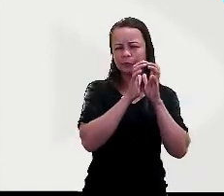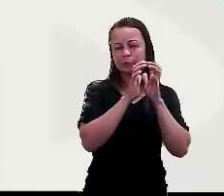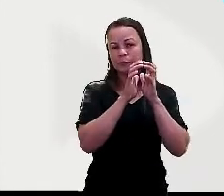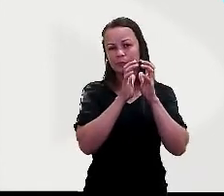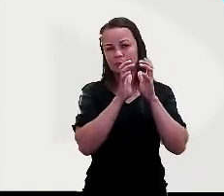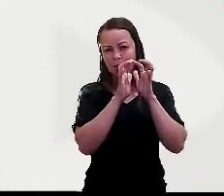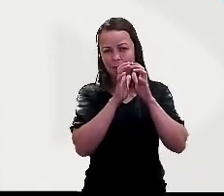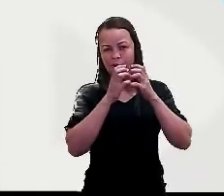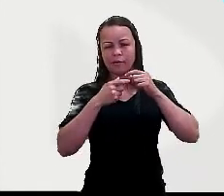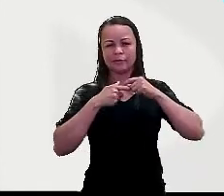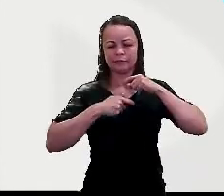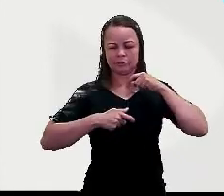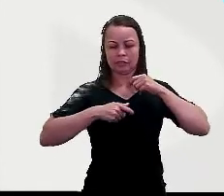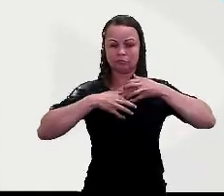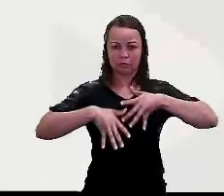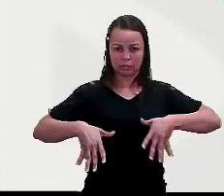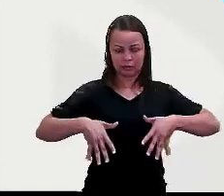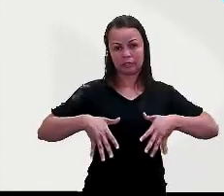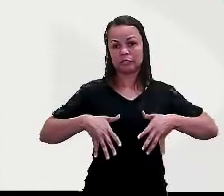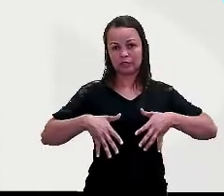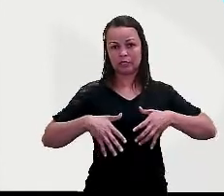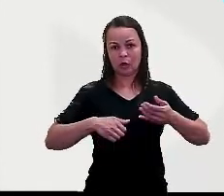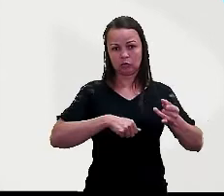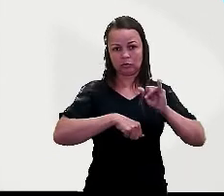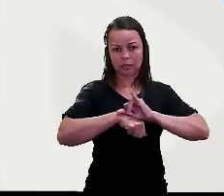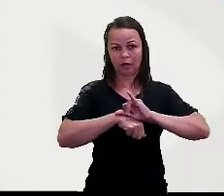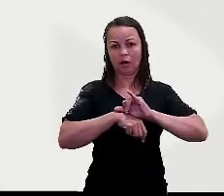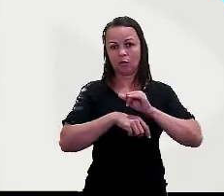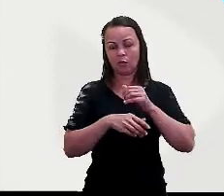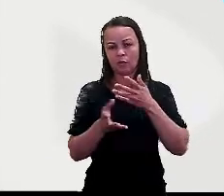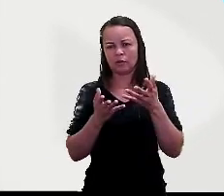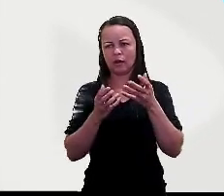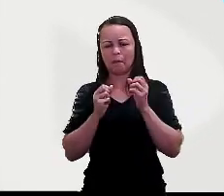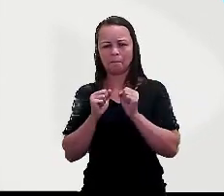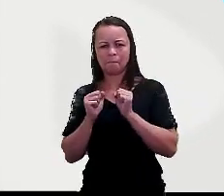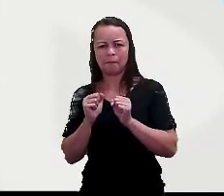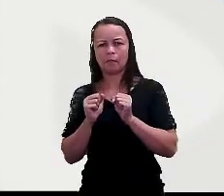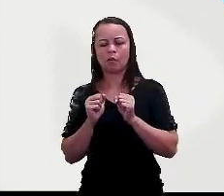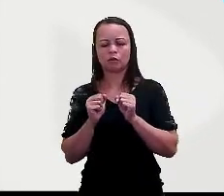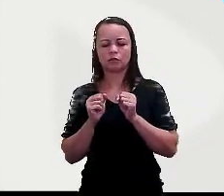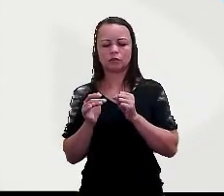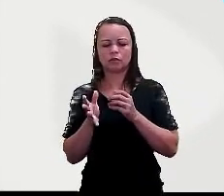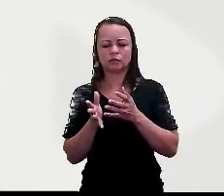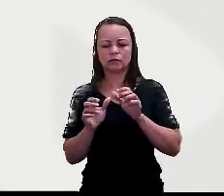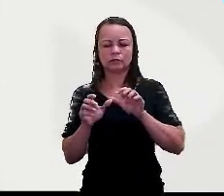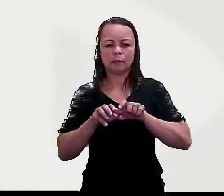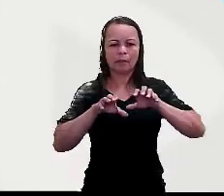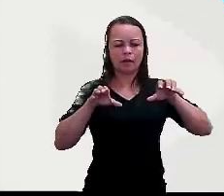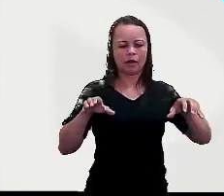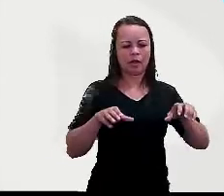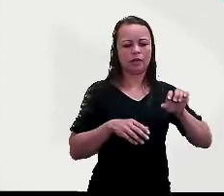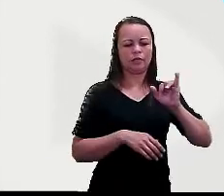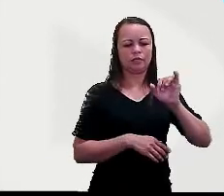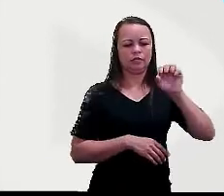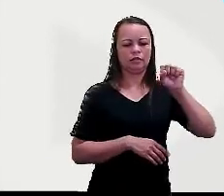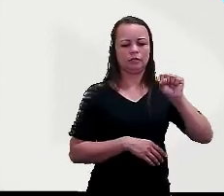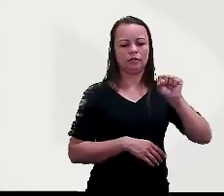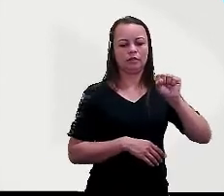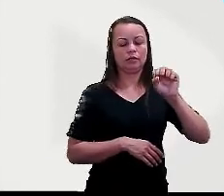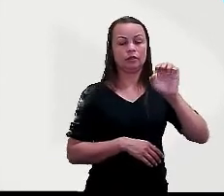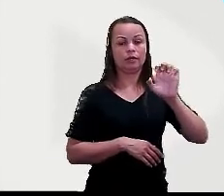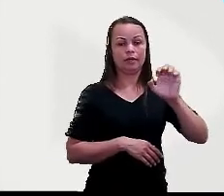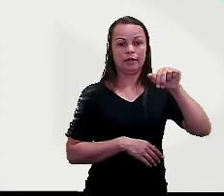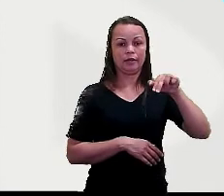porções. O sistema nervoso central, que aí a gente pode separar ele por encéfalo. E lembrando, gente, que o encéfalo ele é constituído de